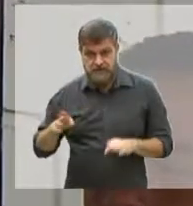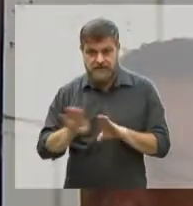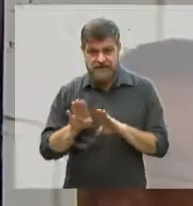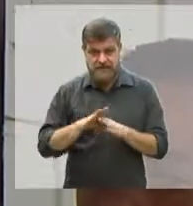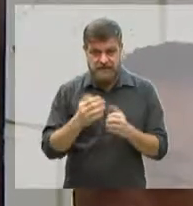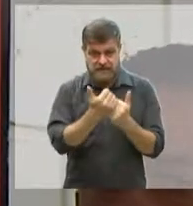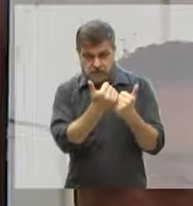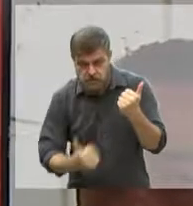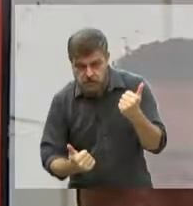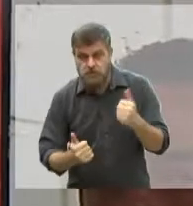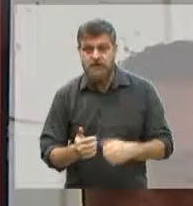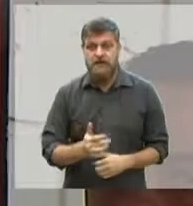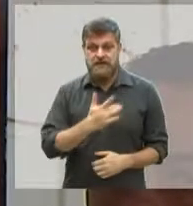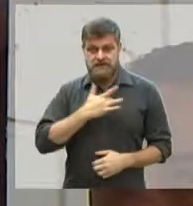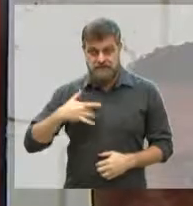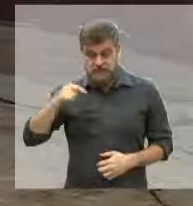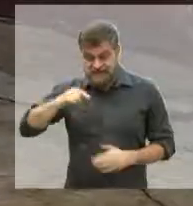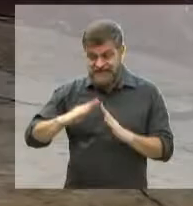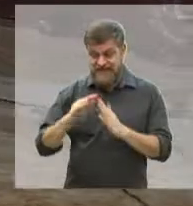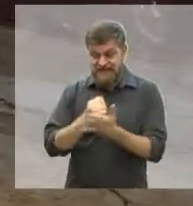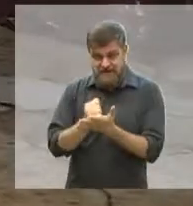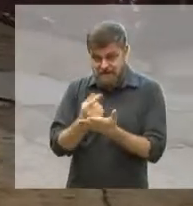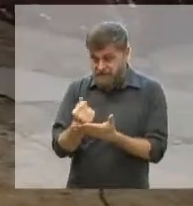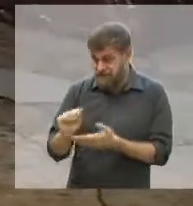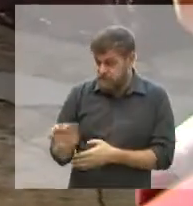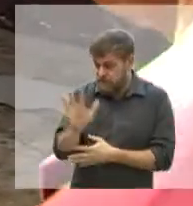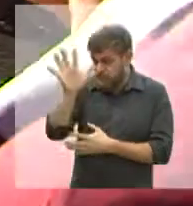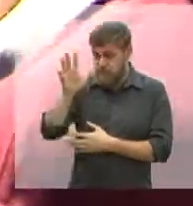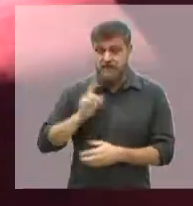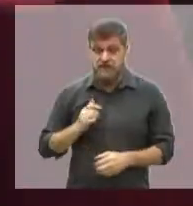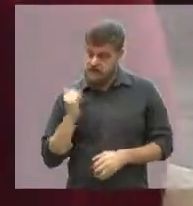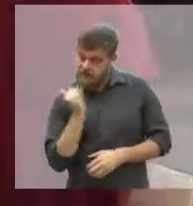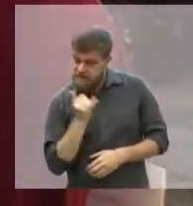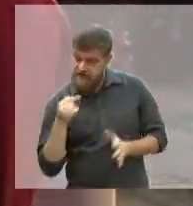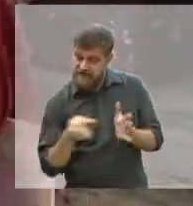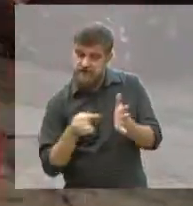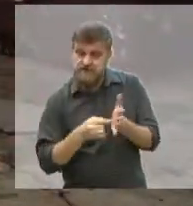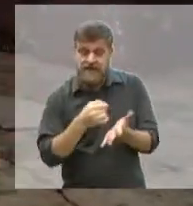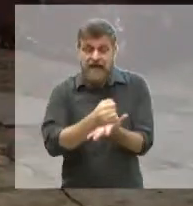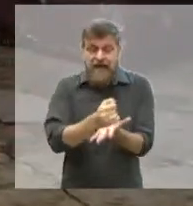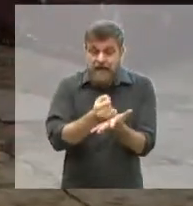e da farmácia de alto custo em Campinas, da falta de medicamentos de alto